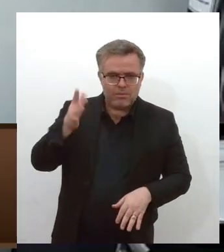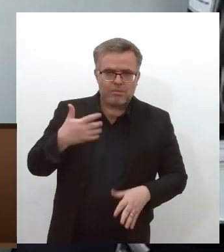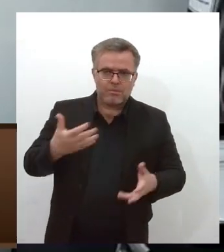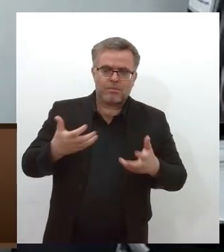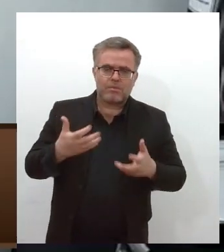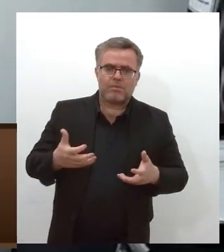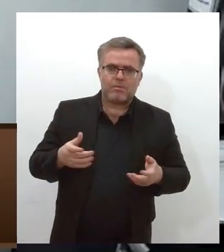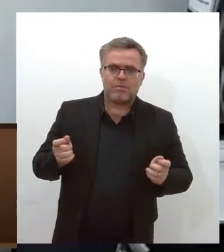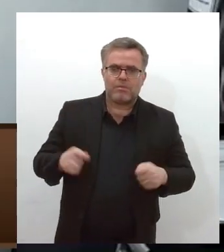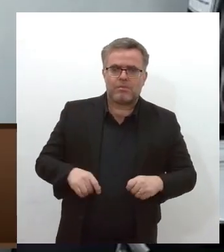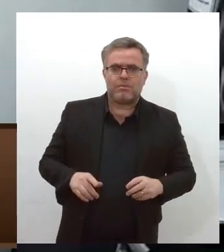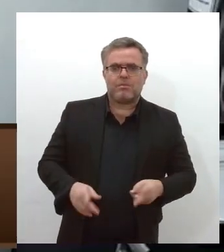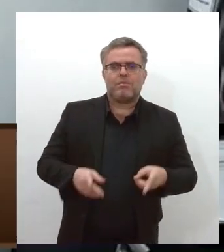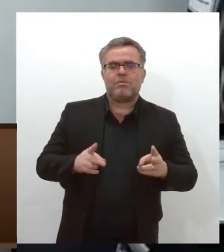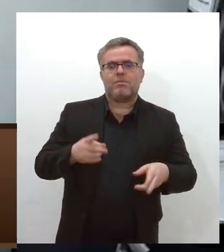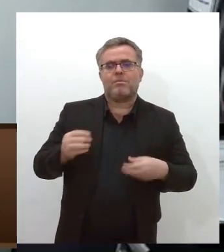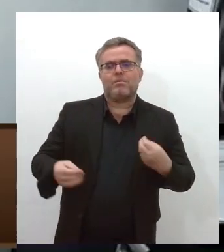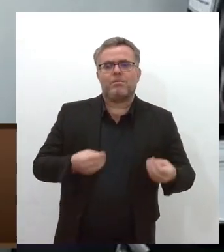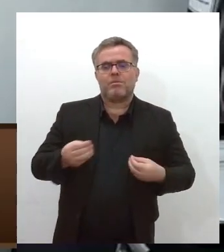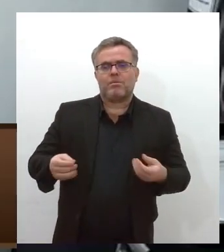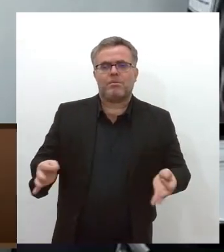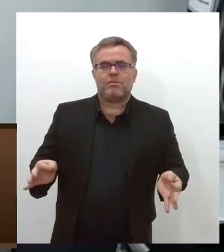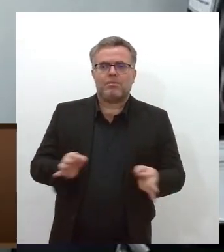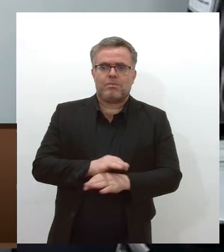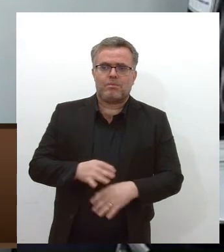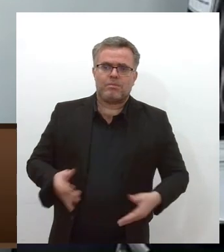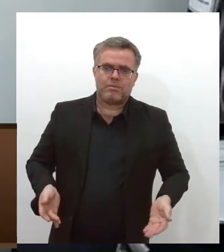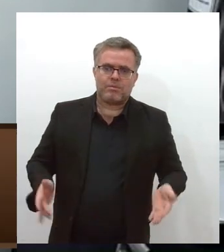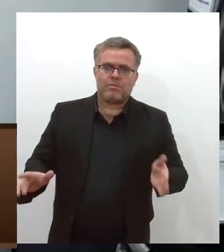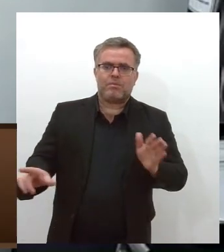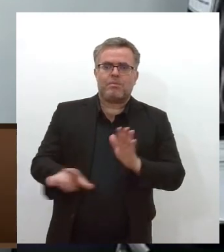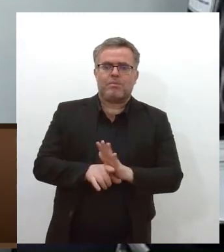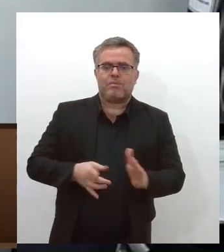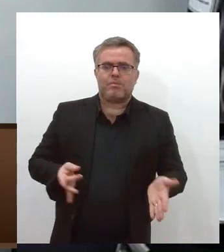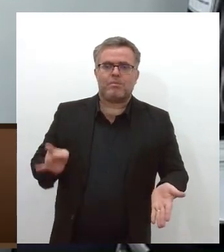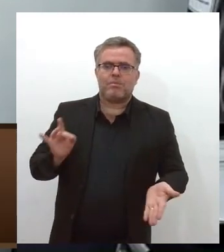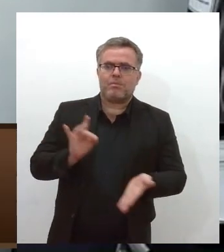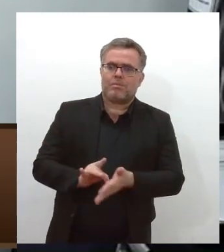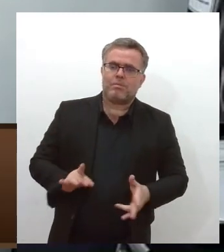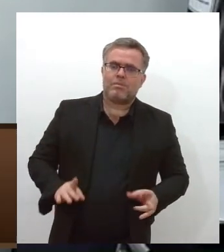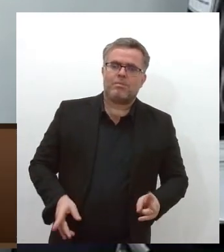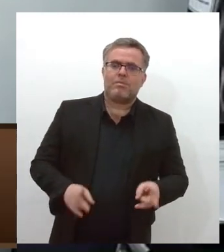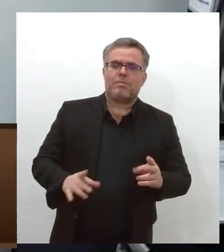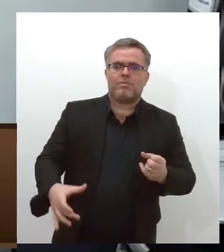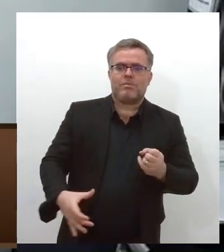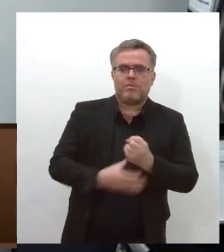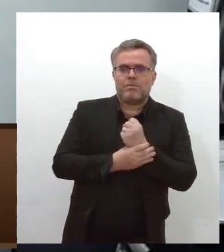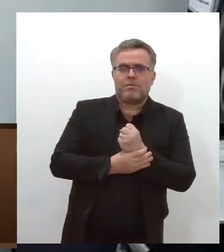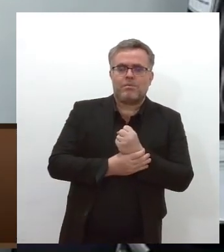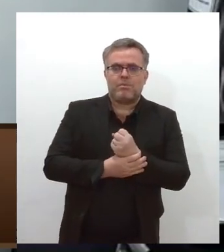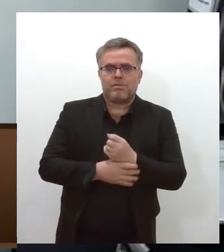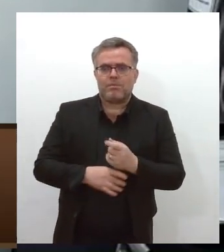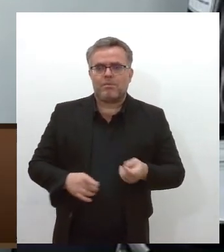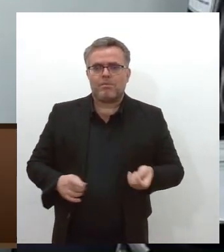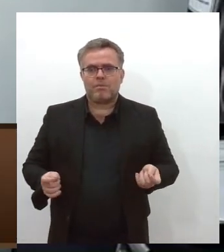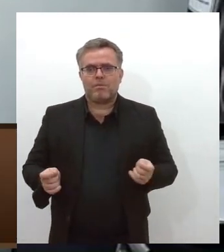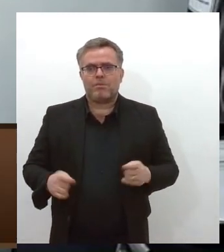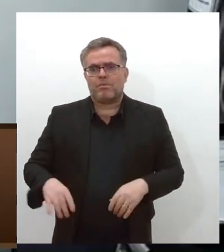a participação é uma legitimação, é uma segurança de que o Brasil, ou os